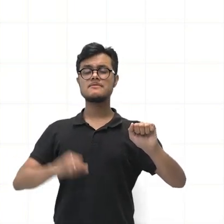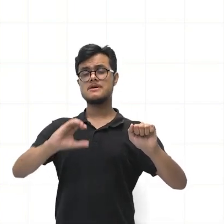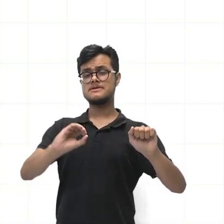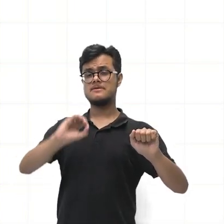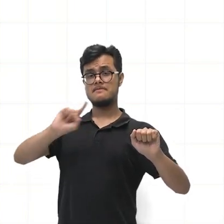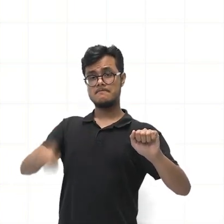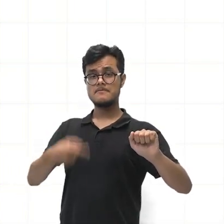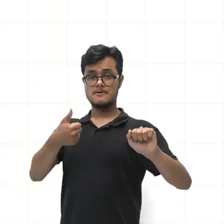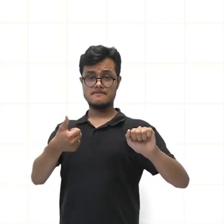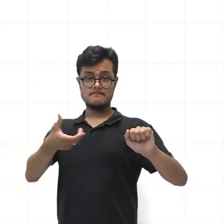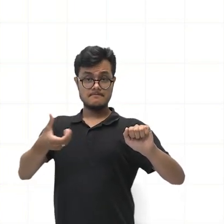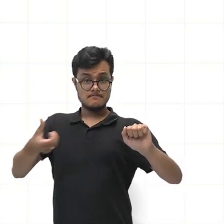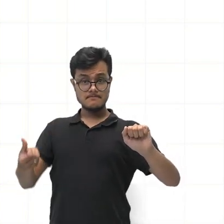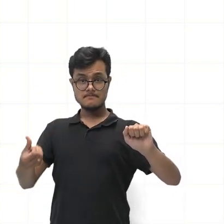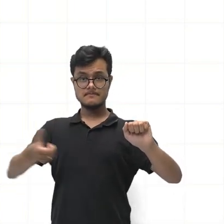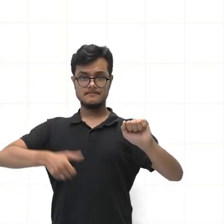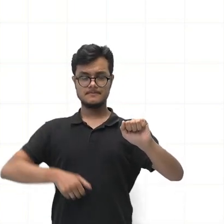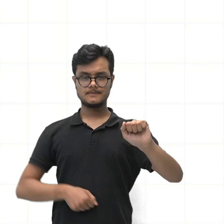A,